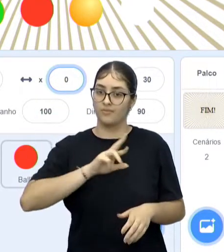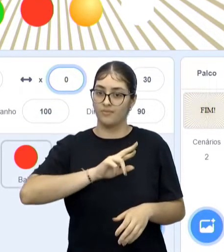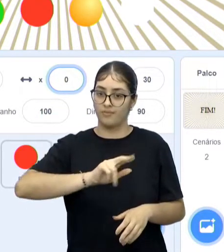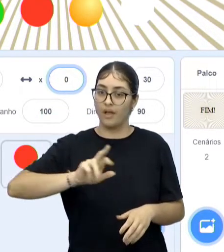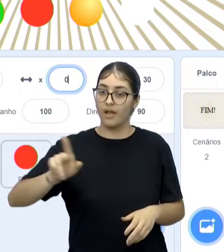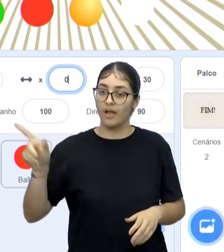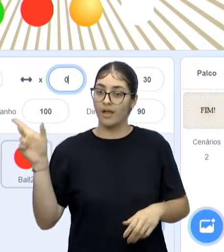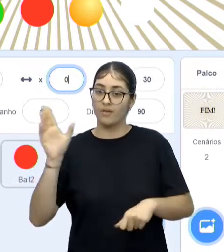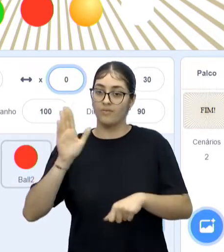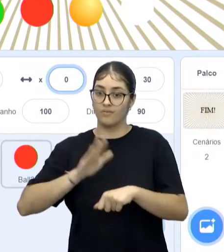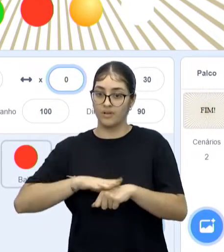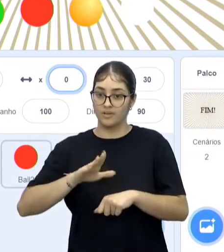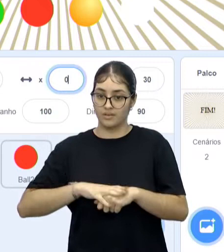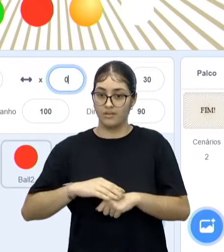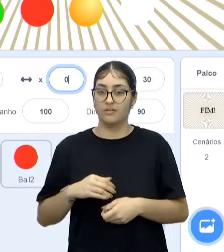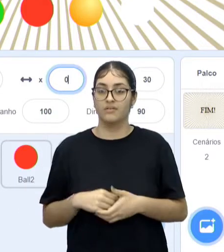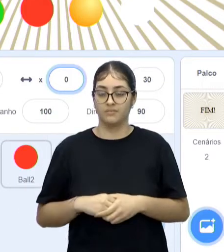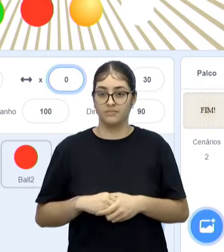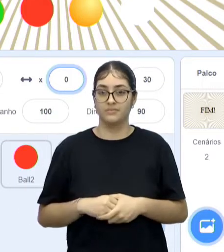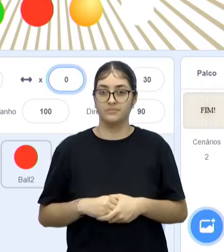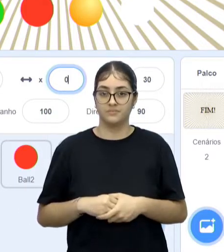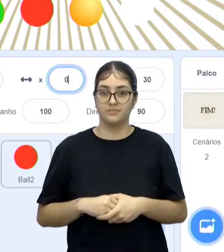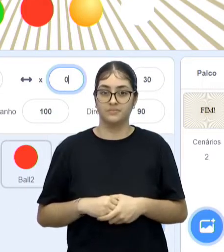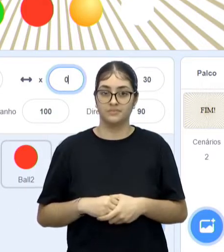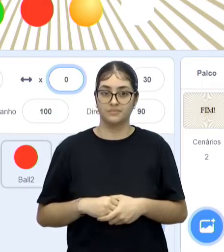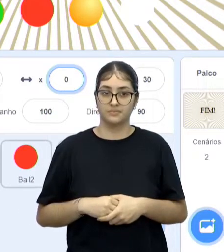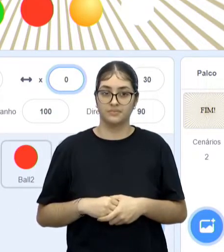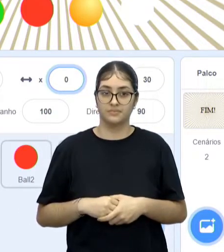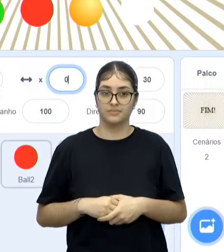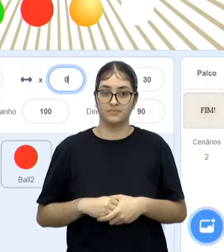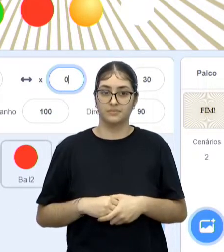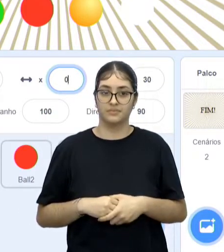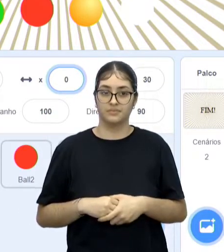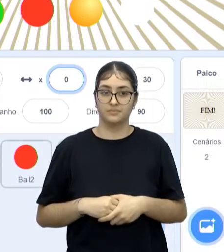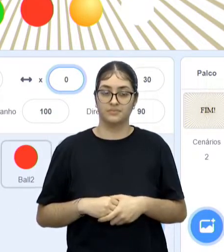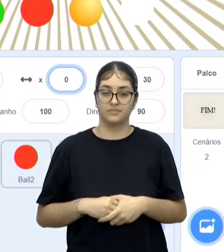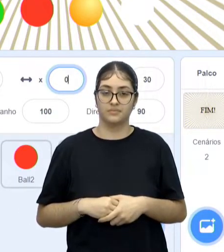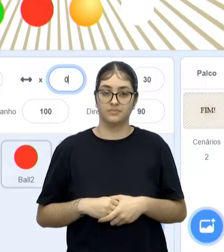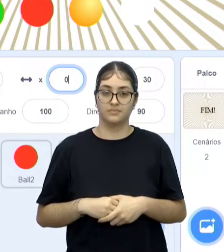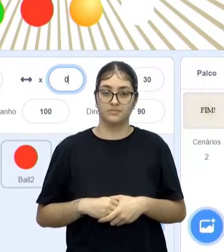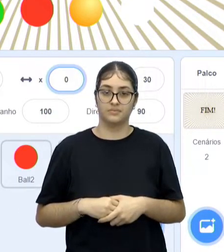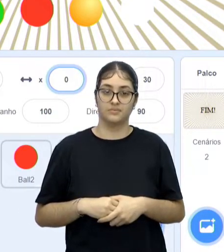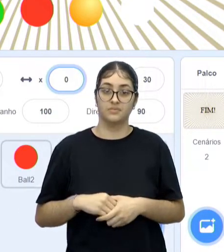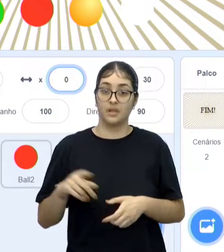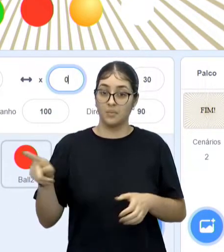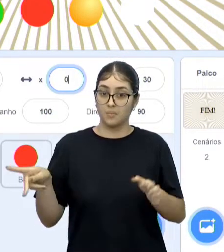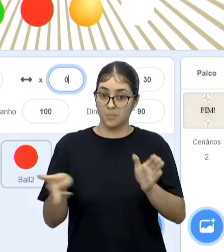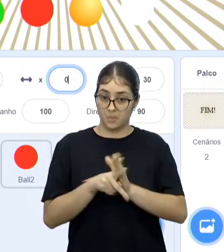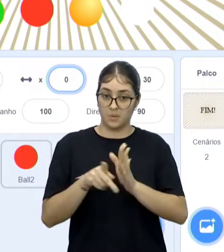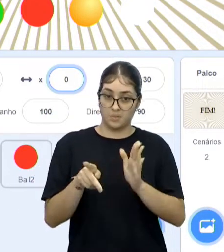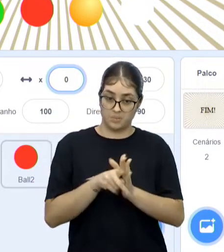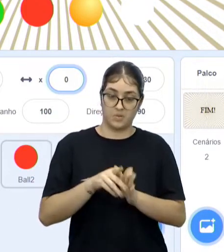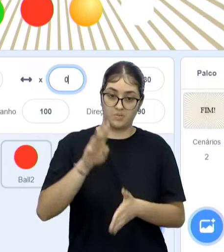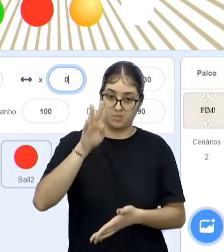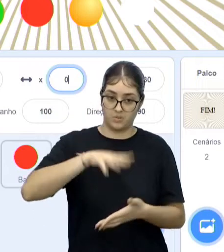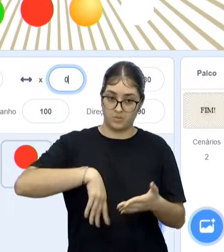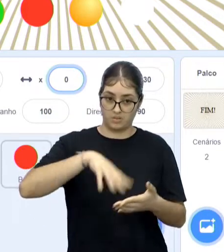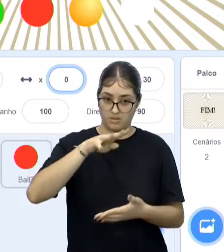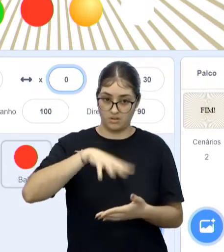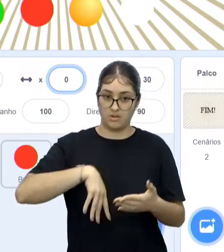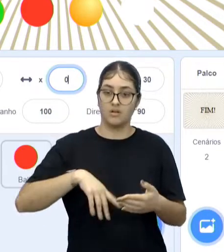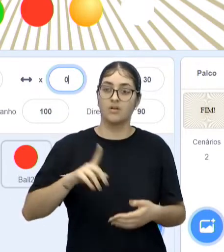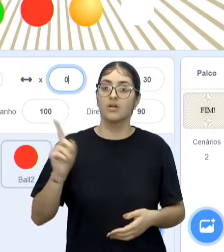que foi feita. Tá? E aí, veja só. Esse tipo de programação é o tipo